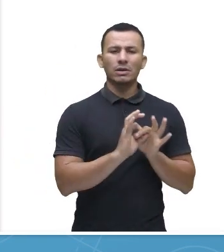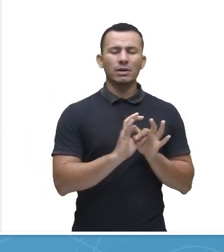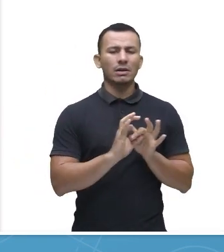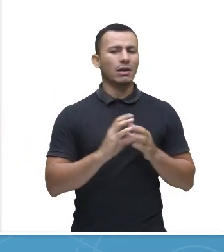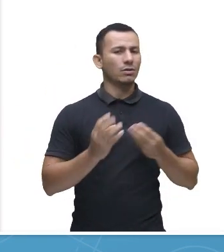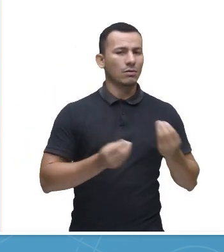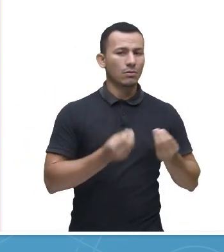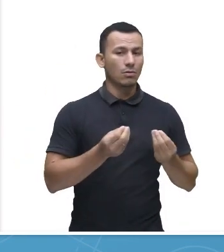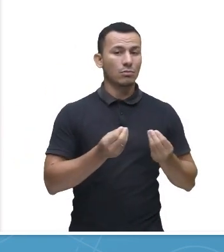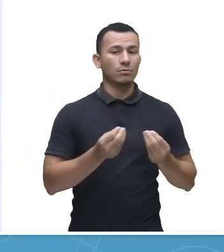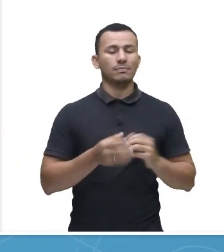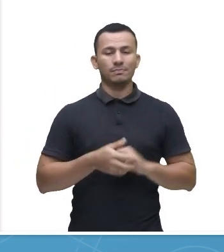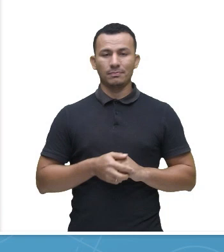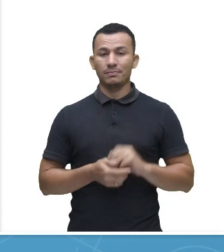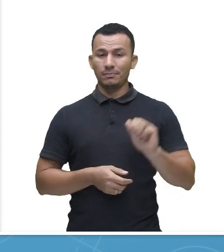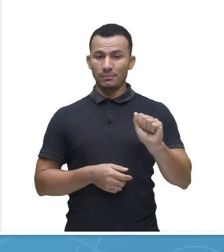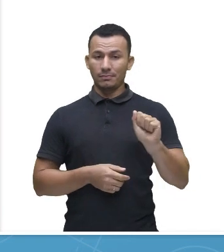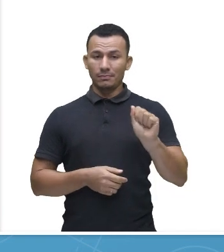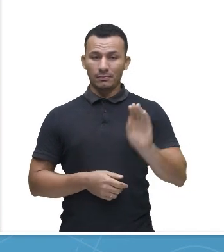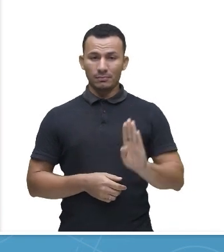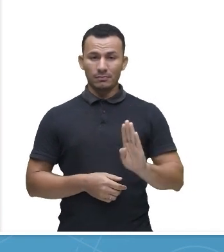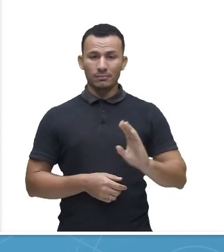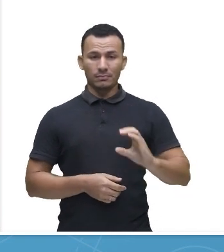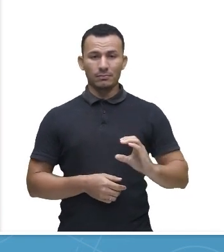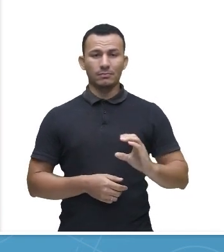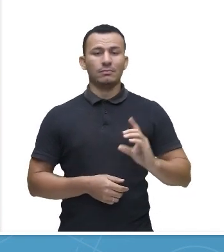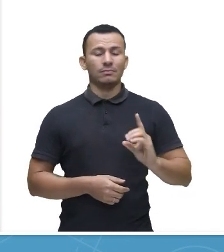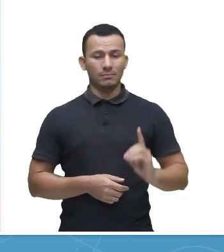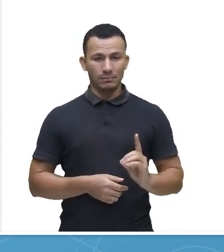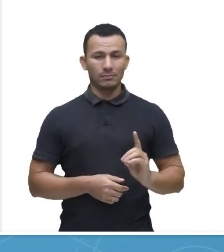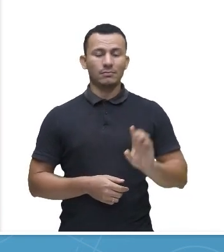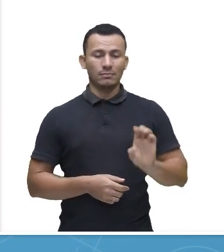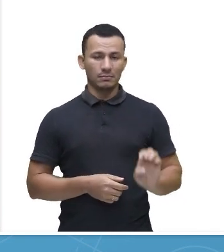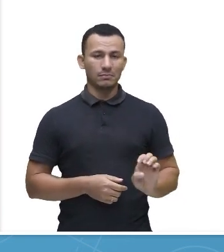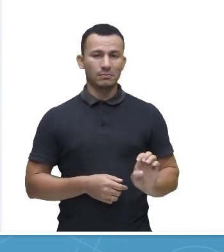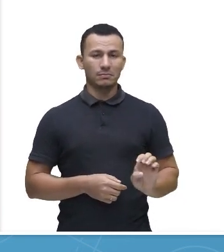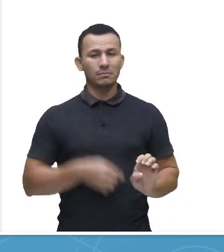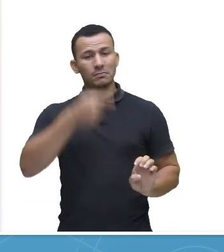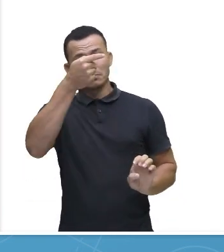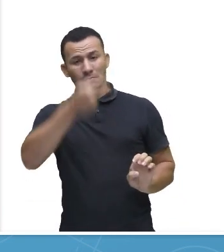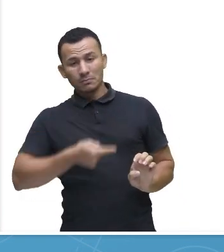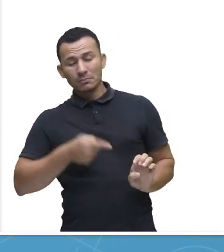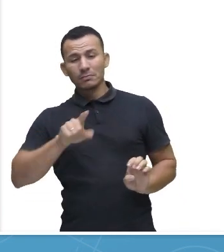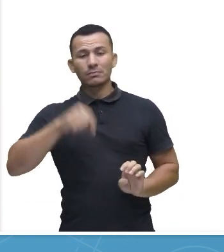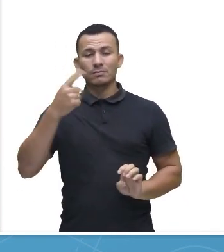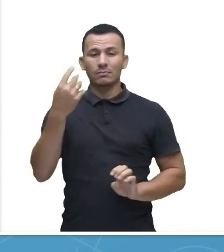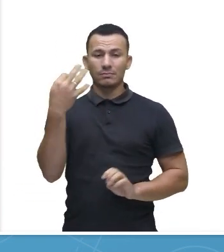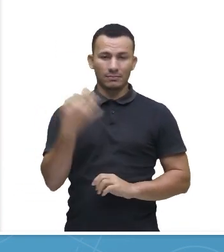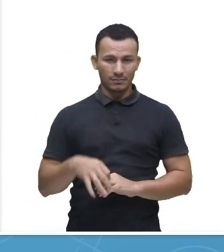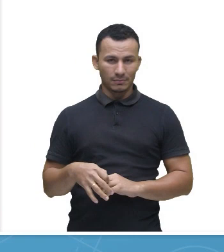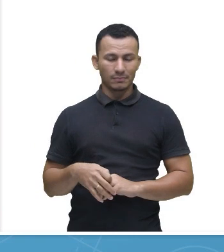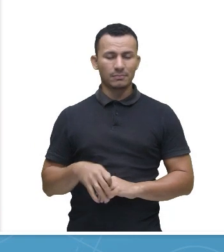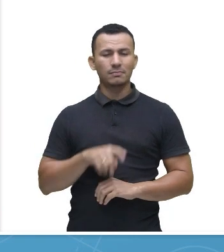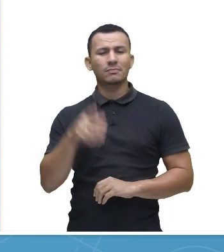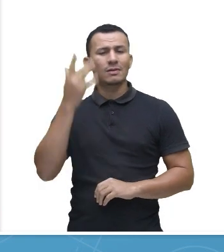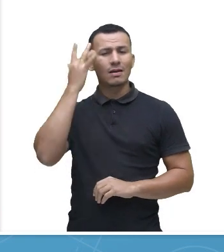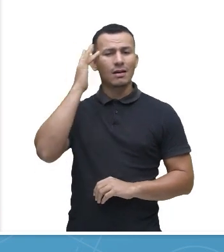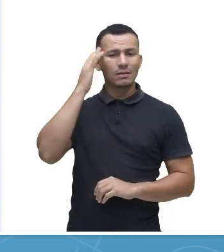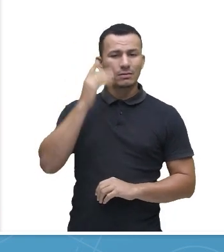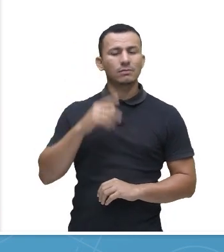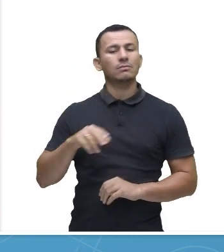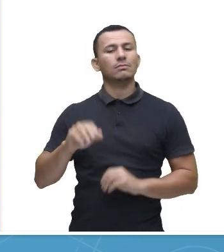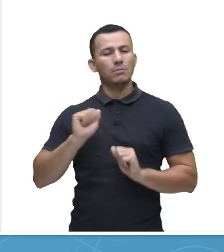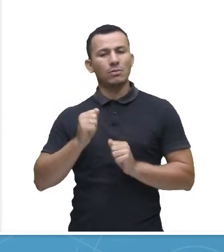ao letra A, B, C, D ou E. Qual dessas vocês marcariam? Respondam